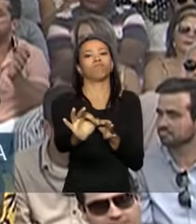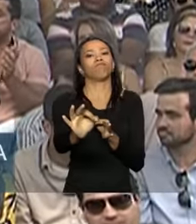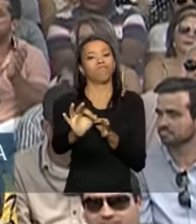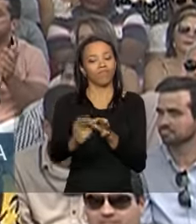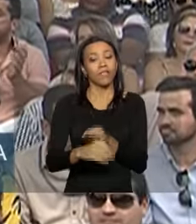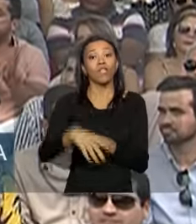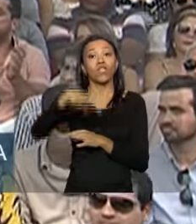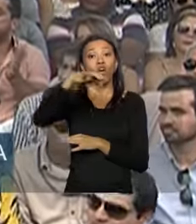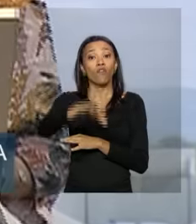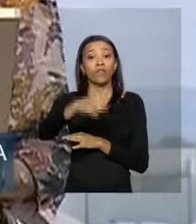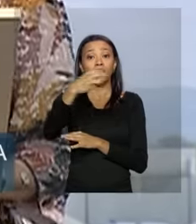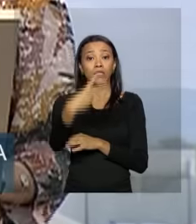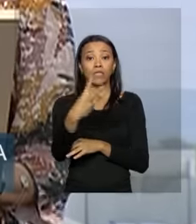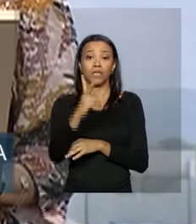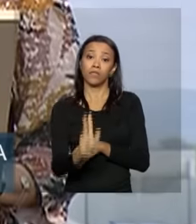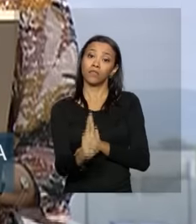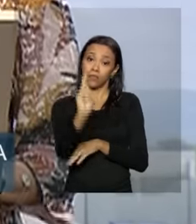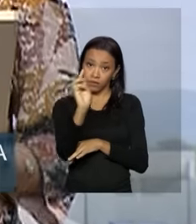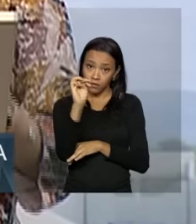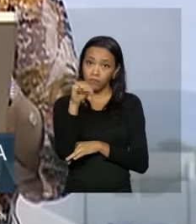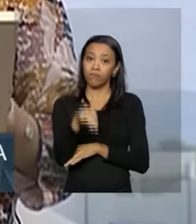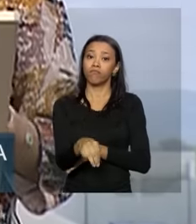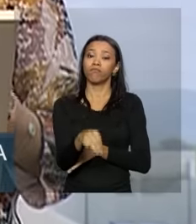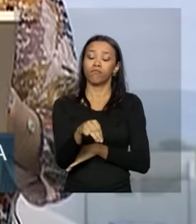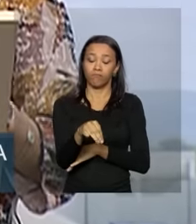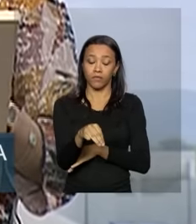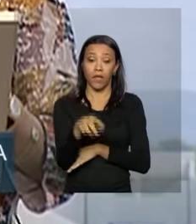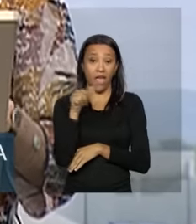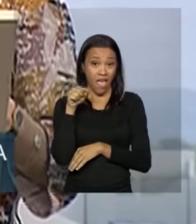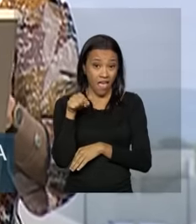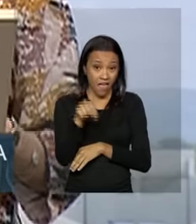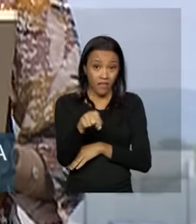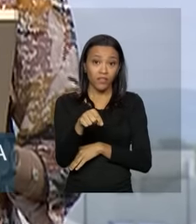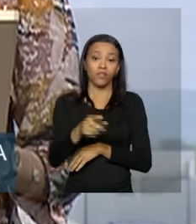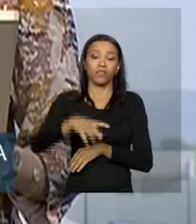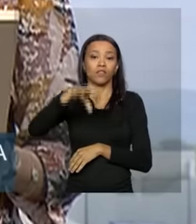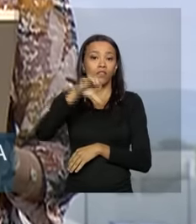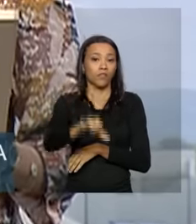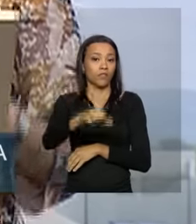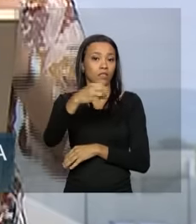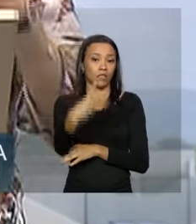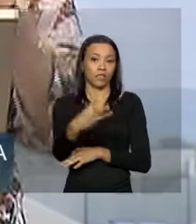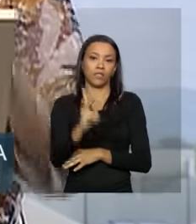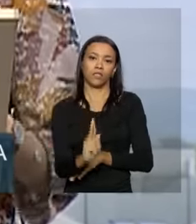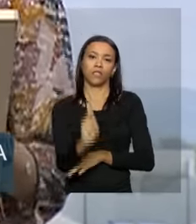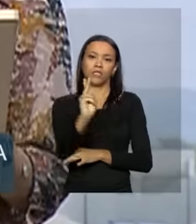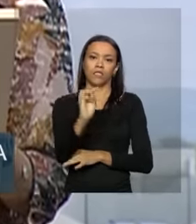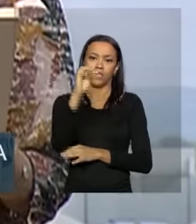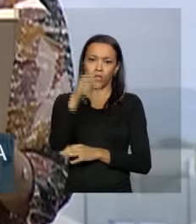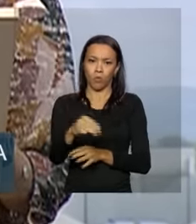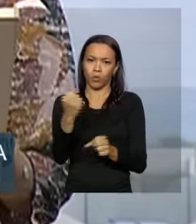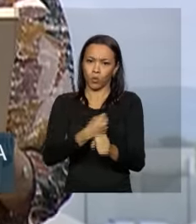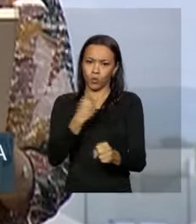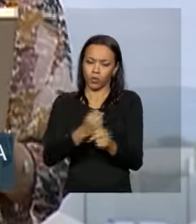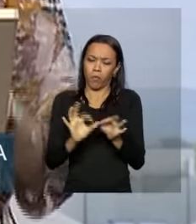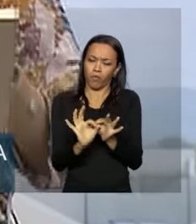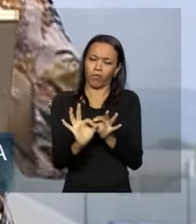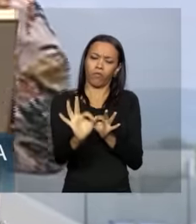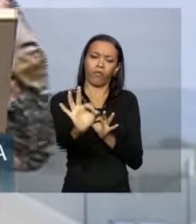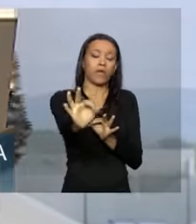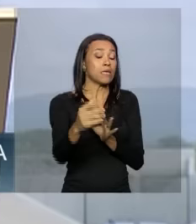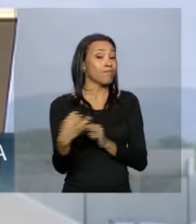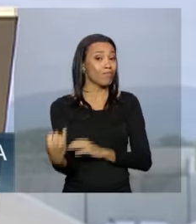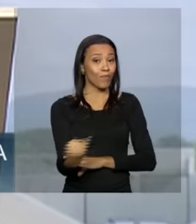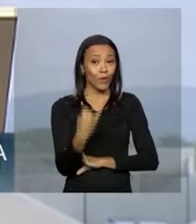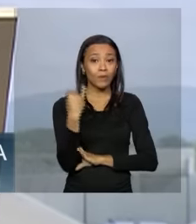93 quilômetros. Esses 93 quilômetros, eles são muito importantes,